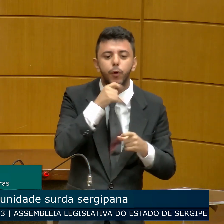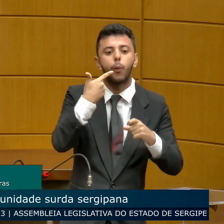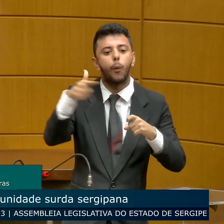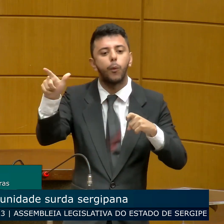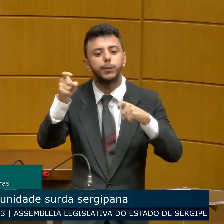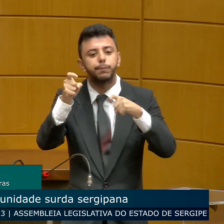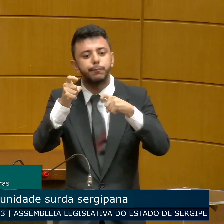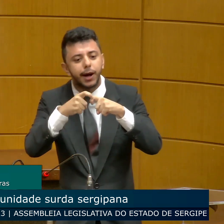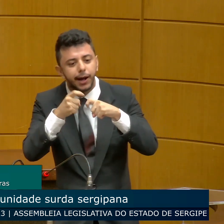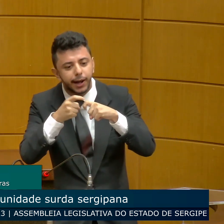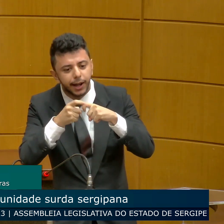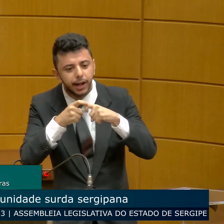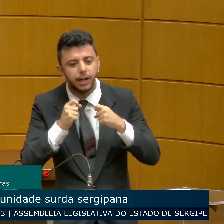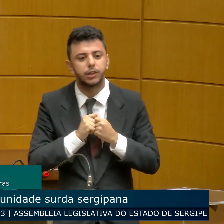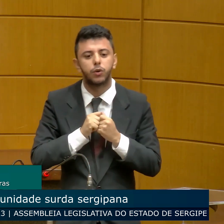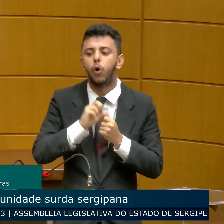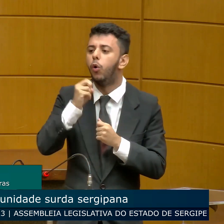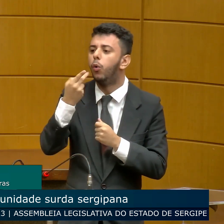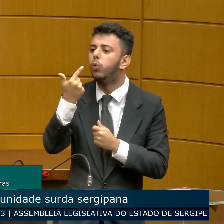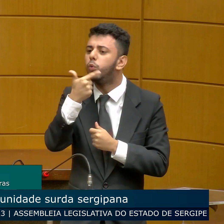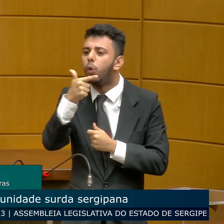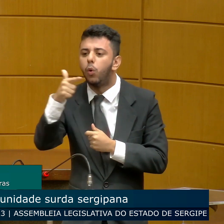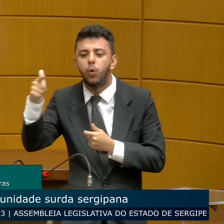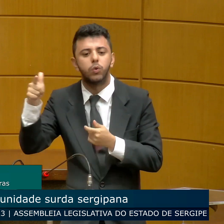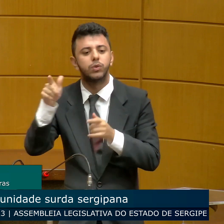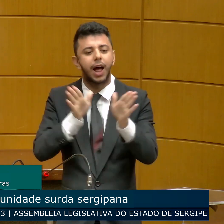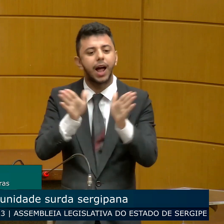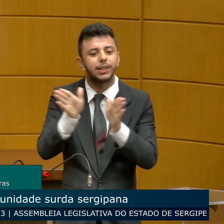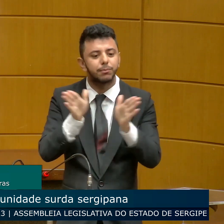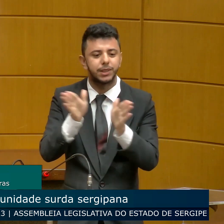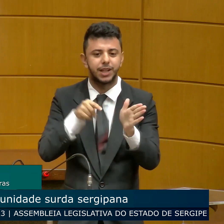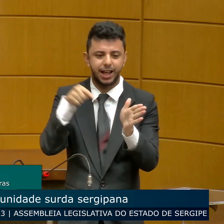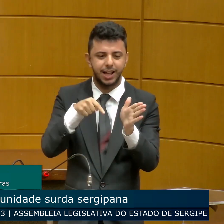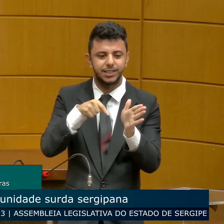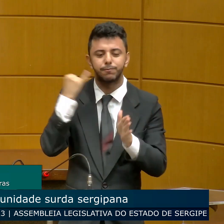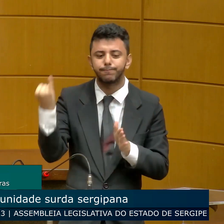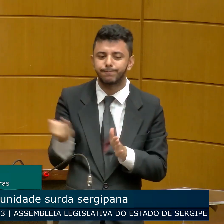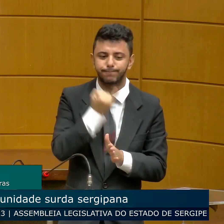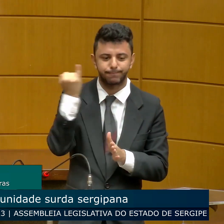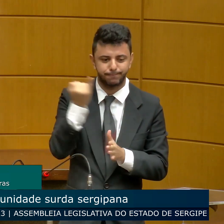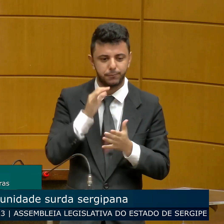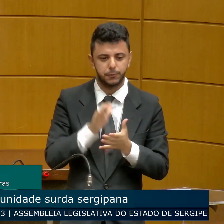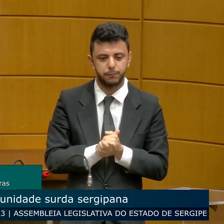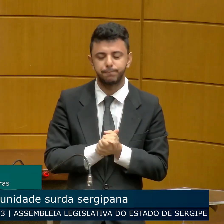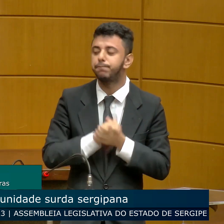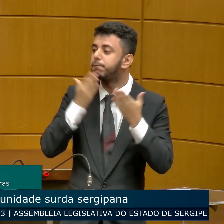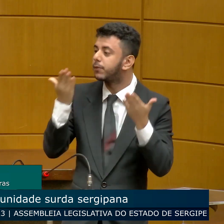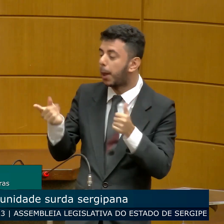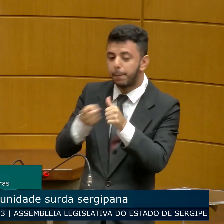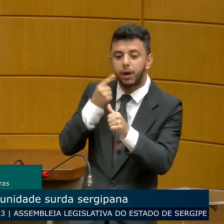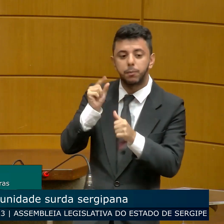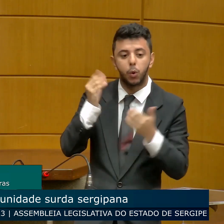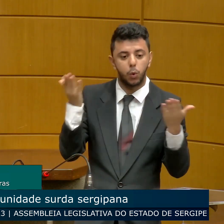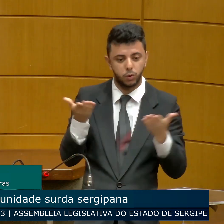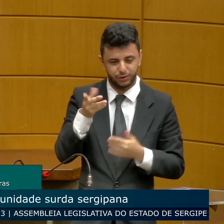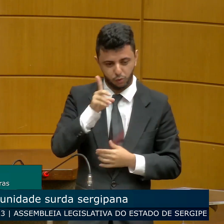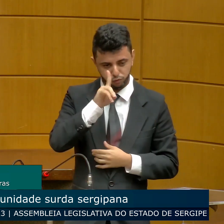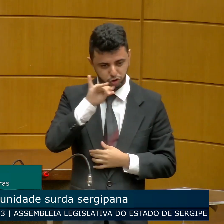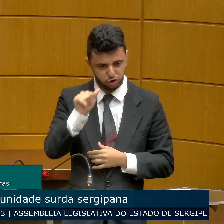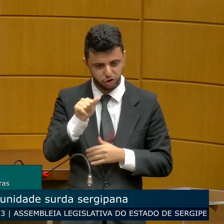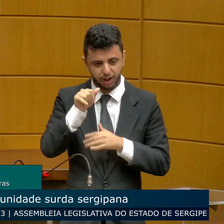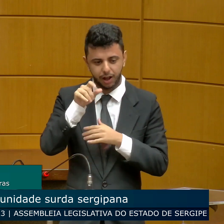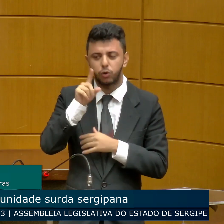faltando, não somente em show, né, por exemplo, médicos, né, vai uma consulta, isto é acessibilidade, e acessibilidade é